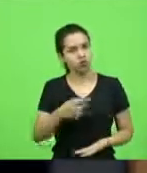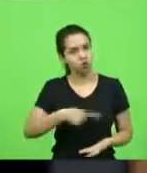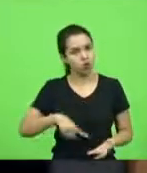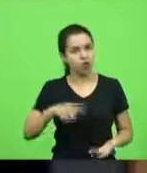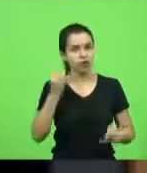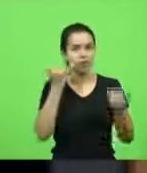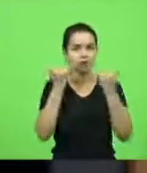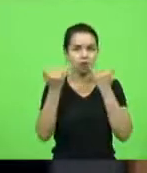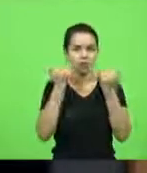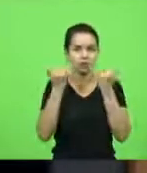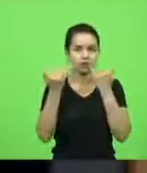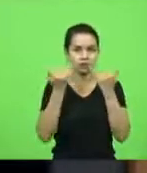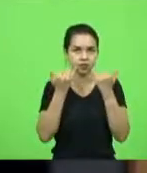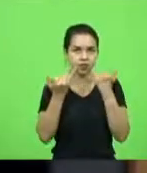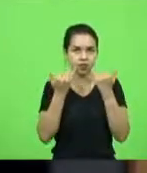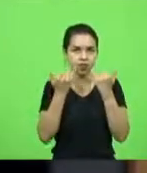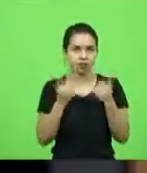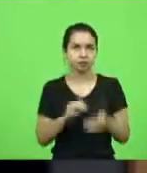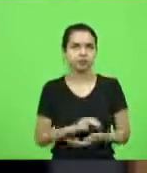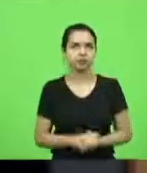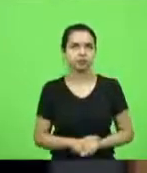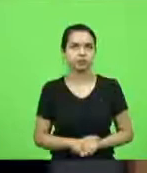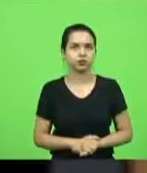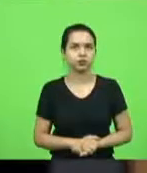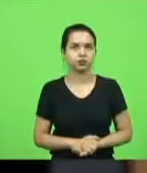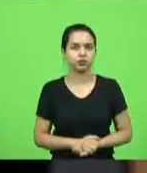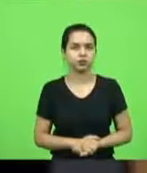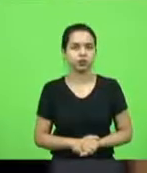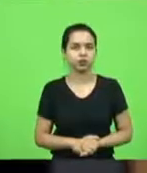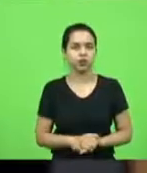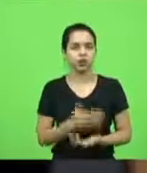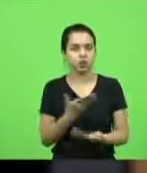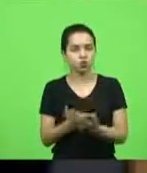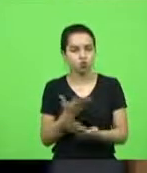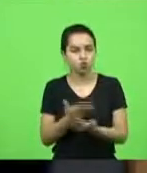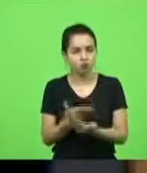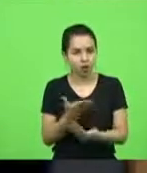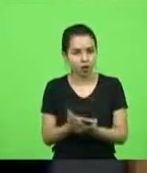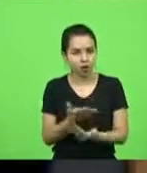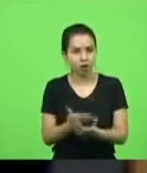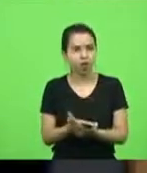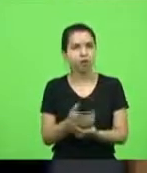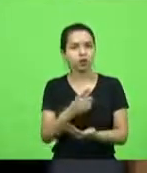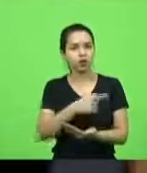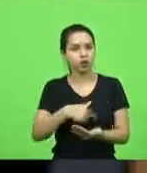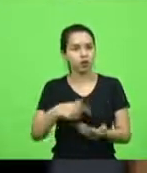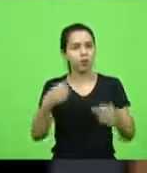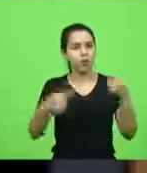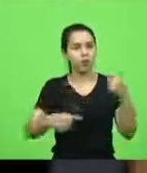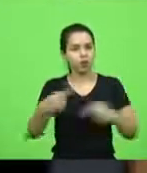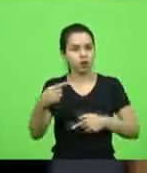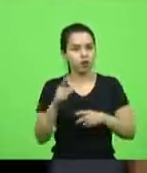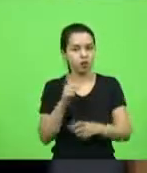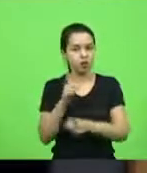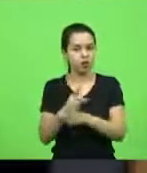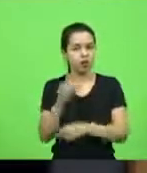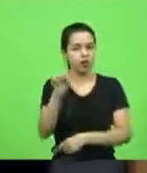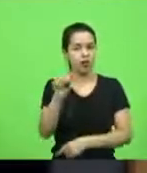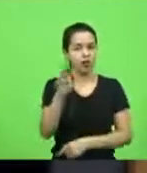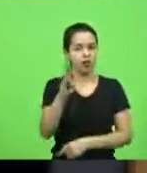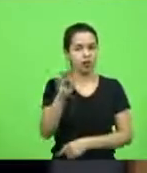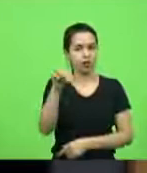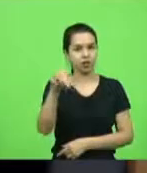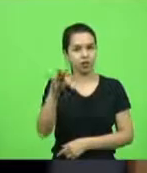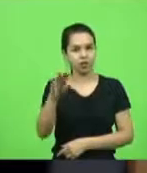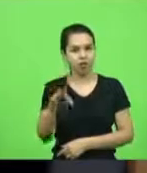buscando mais Olá tudo para gente pudesse ver bater nós encontramos na ABNT Associação